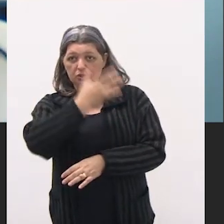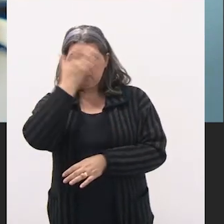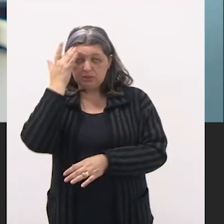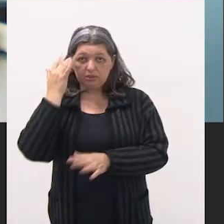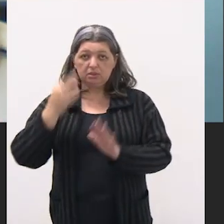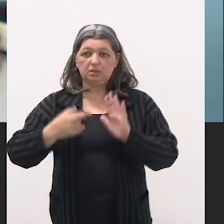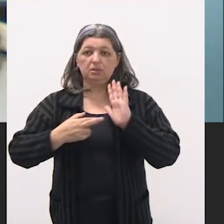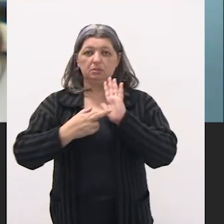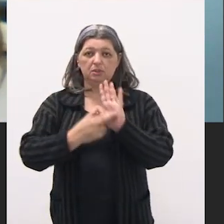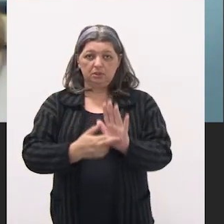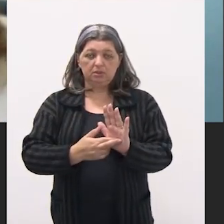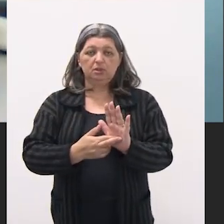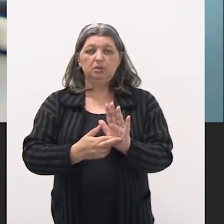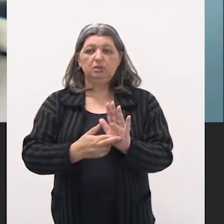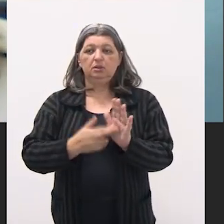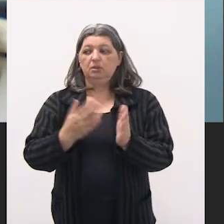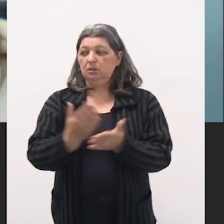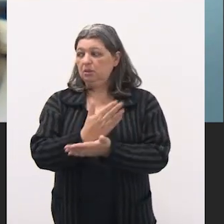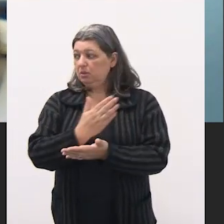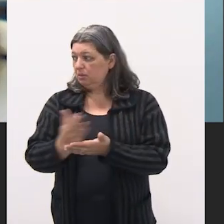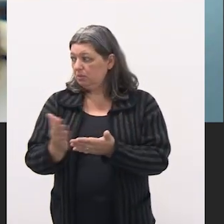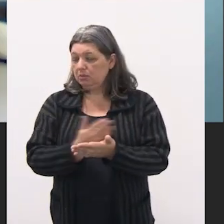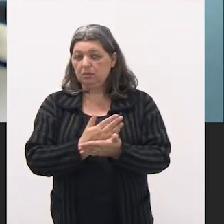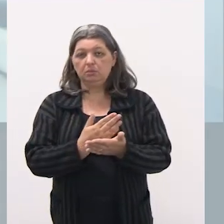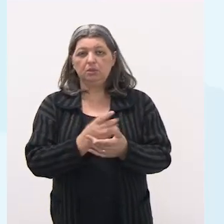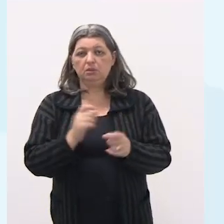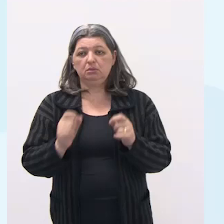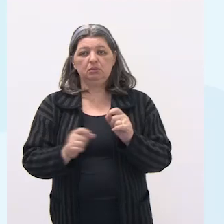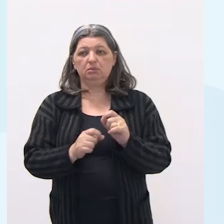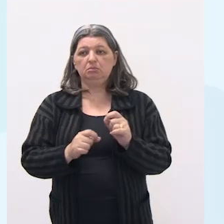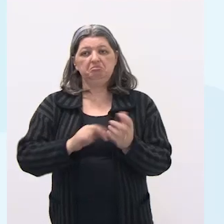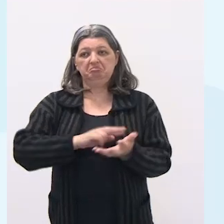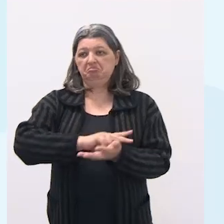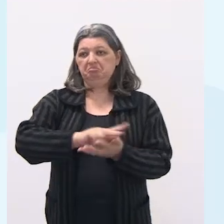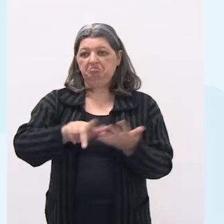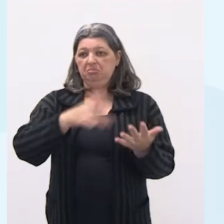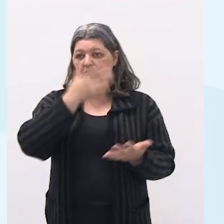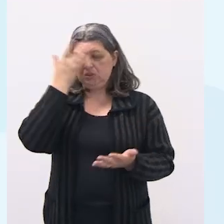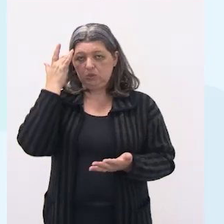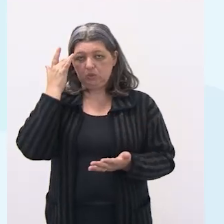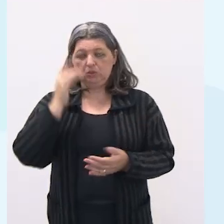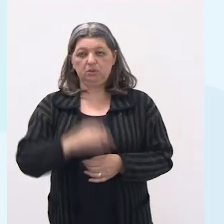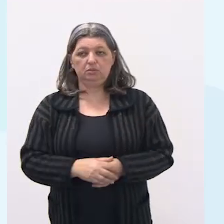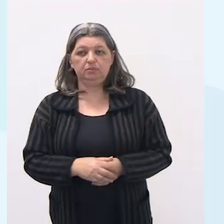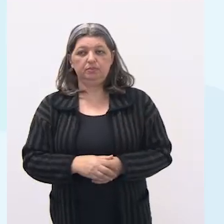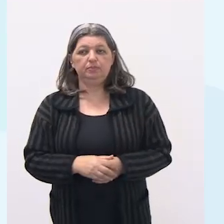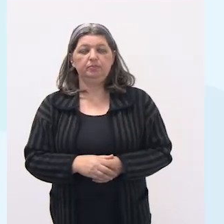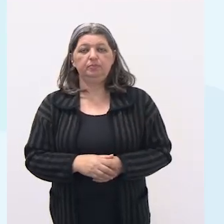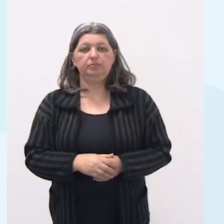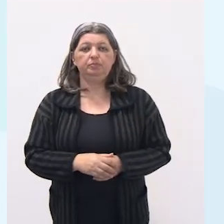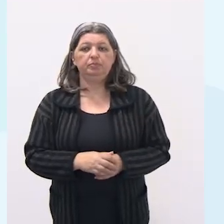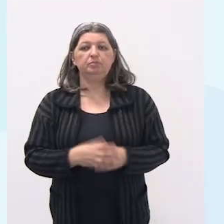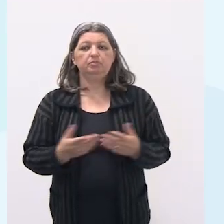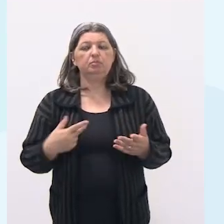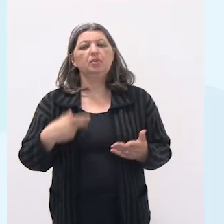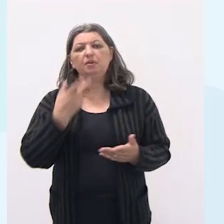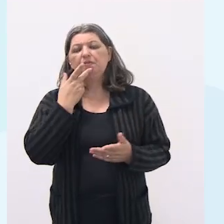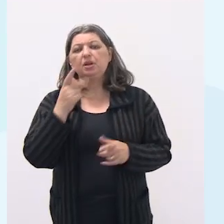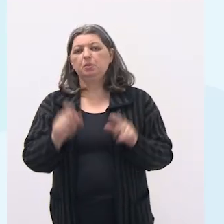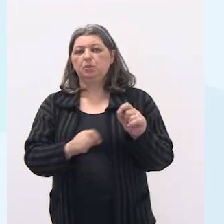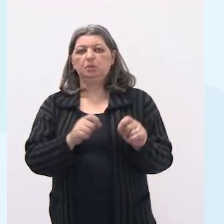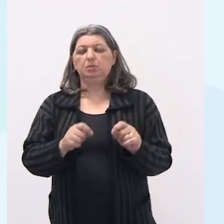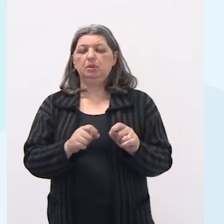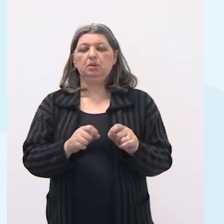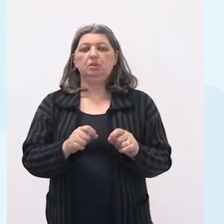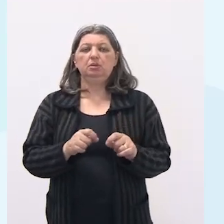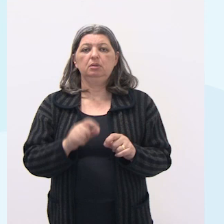alguma deficiência. Então, nós estamos falando de muitas pessoas. E também, quando nós falamos,